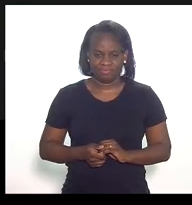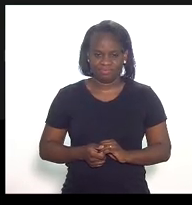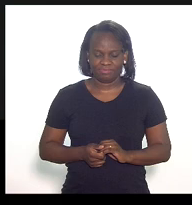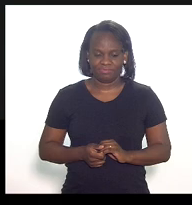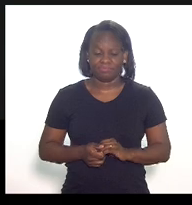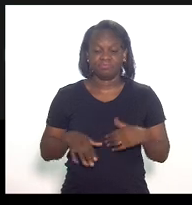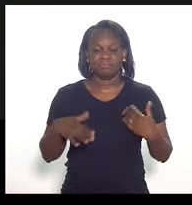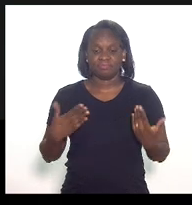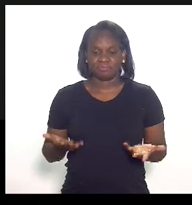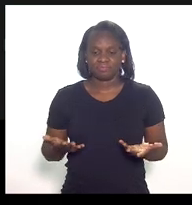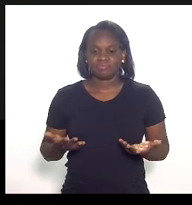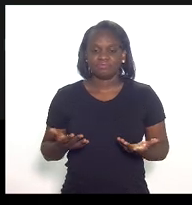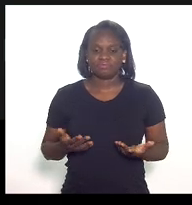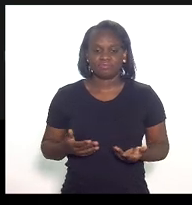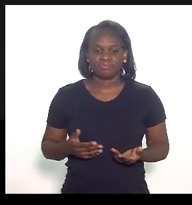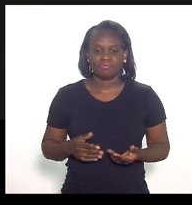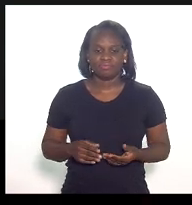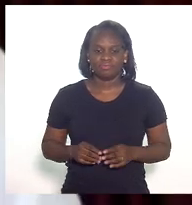Então,